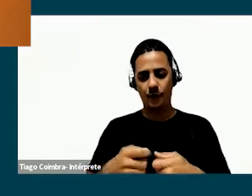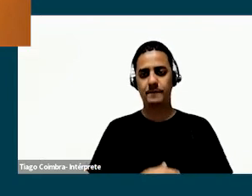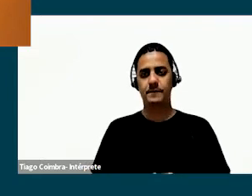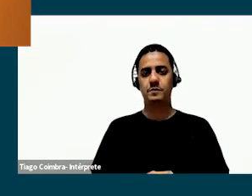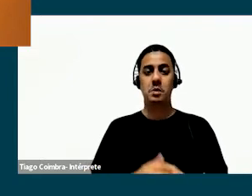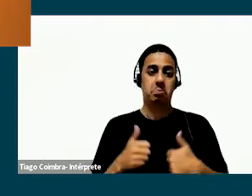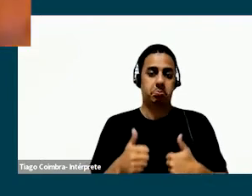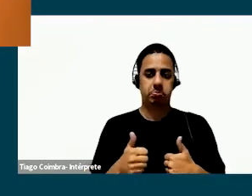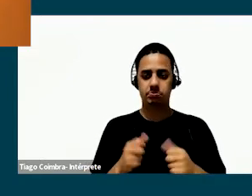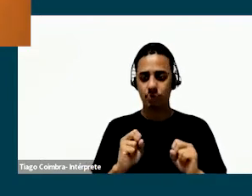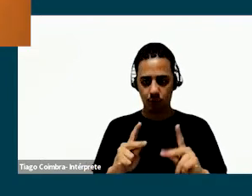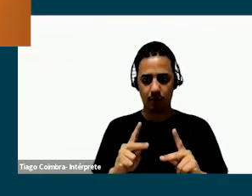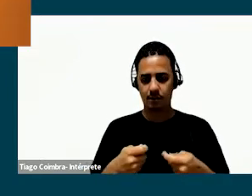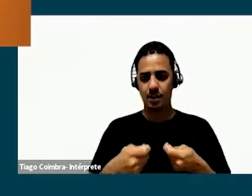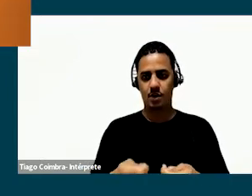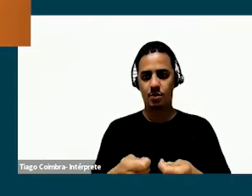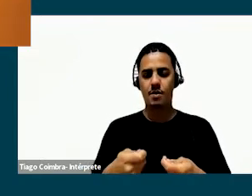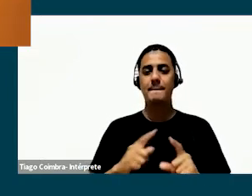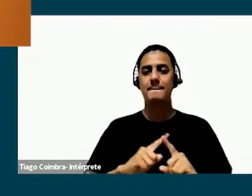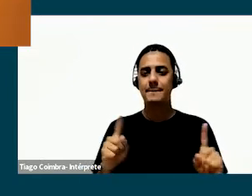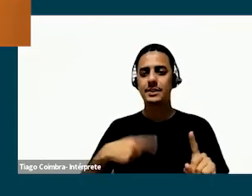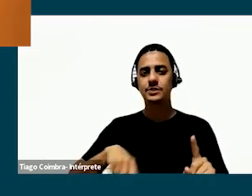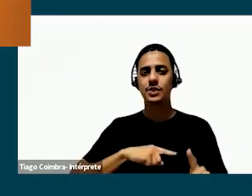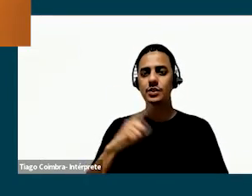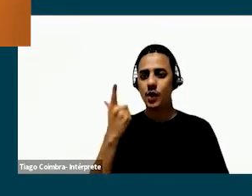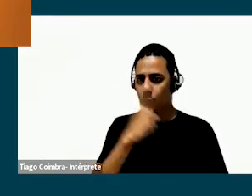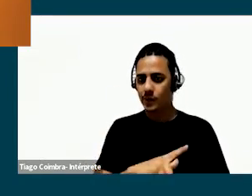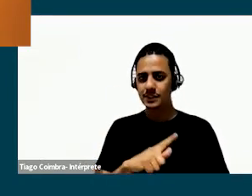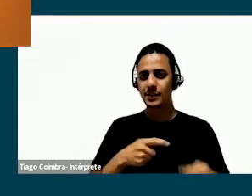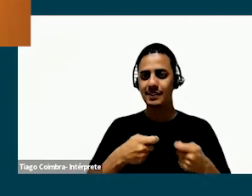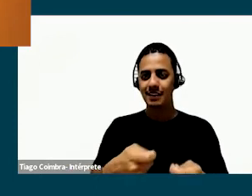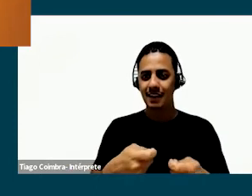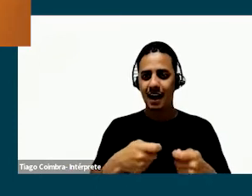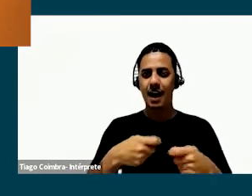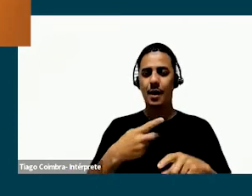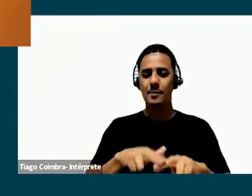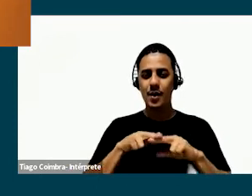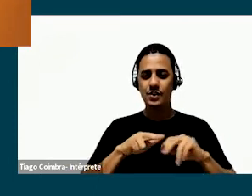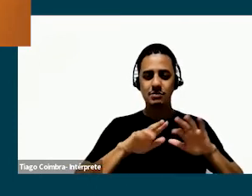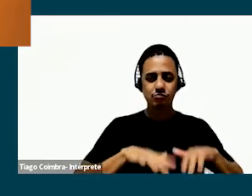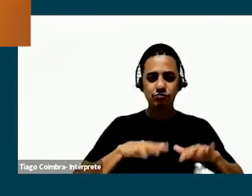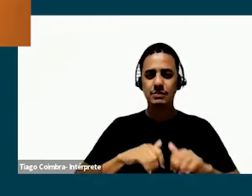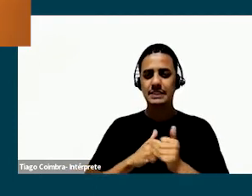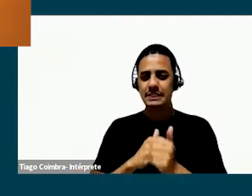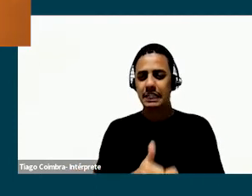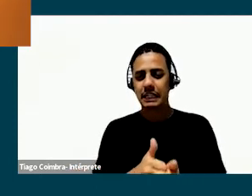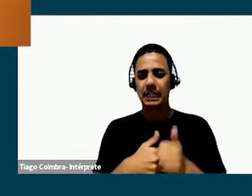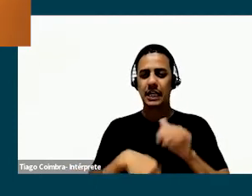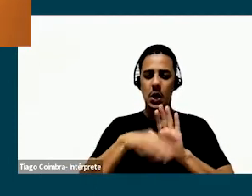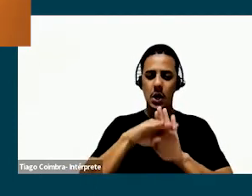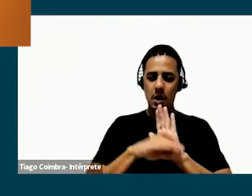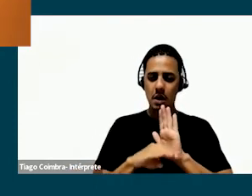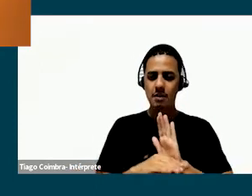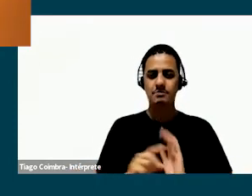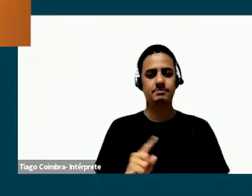bacana, dado o tempo que a gente tinha, né, mas a gente conseguiu entregar, não foi codificando, não foi seguindo as